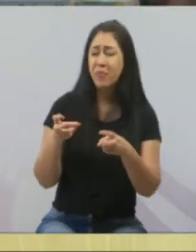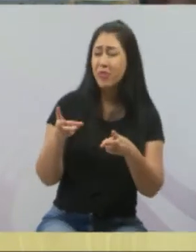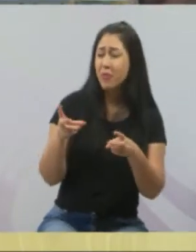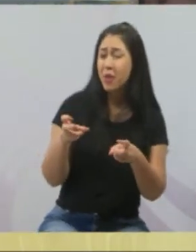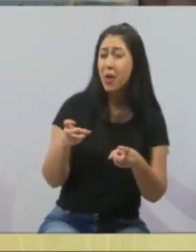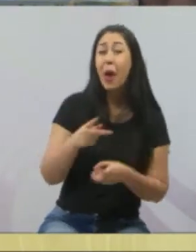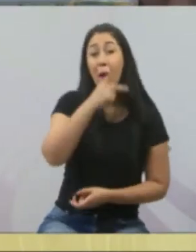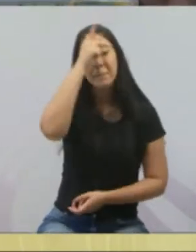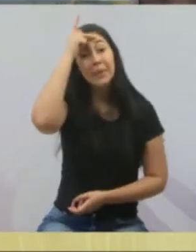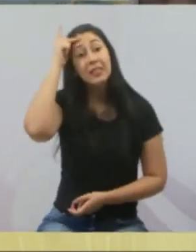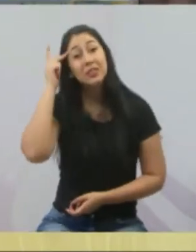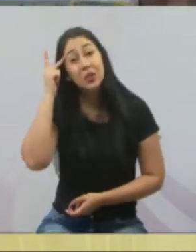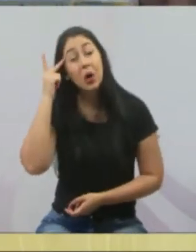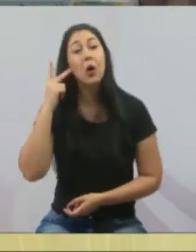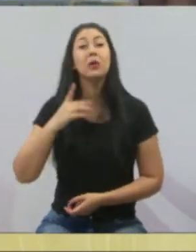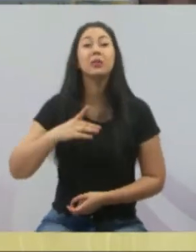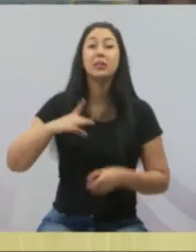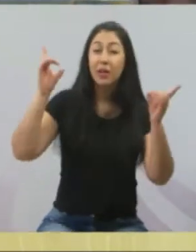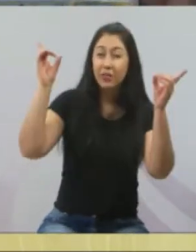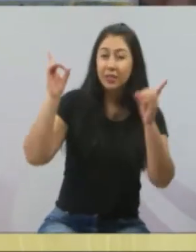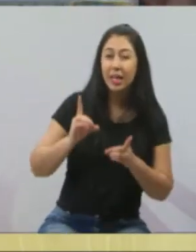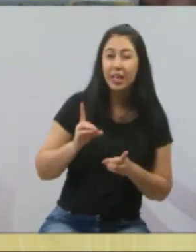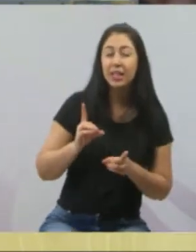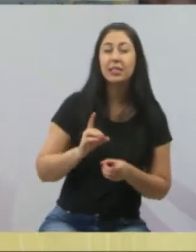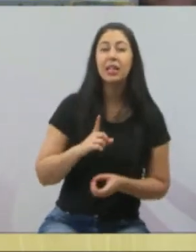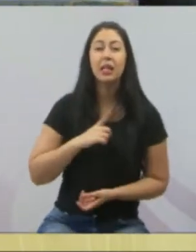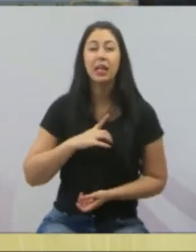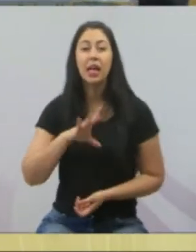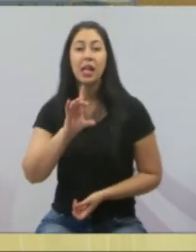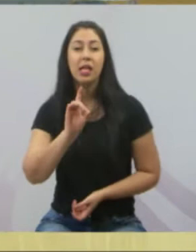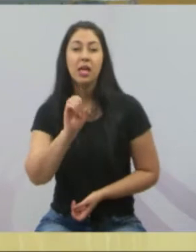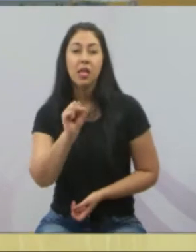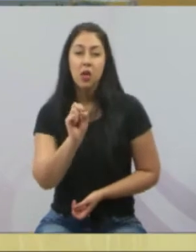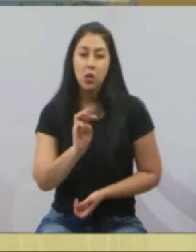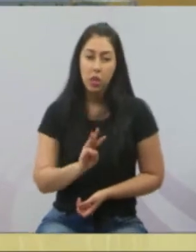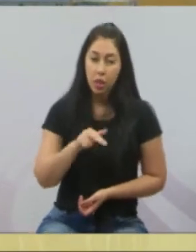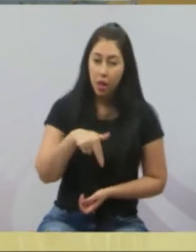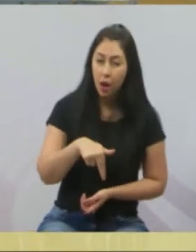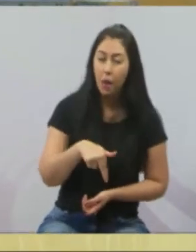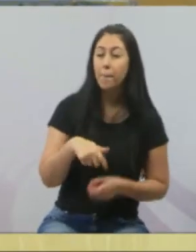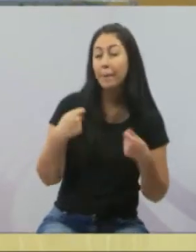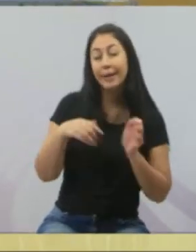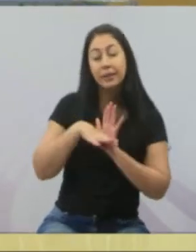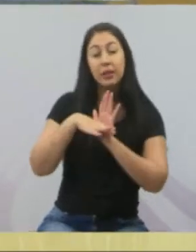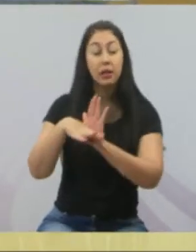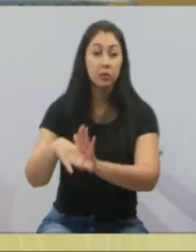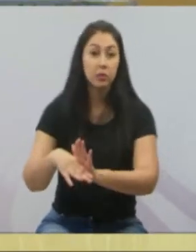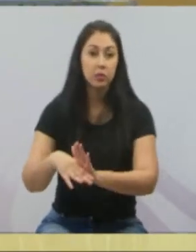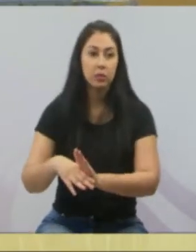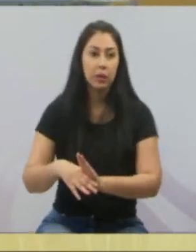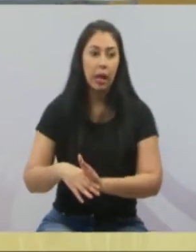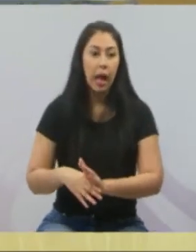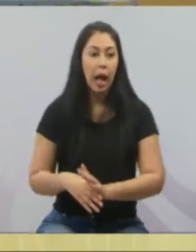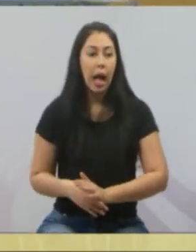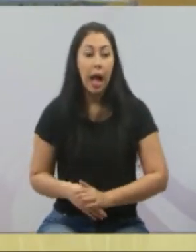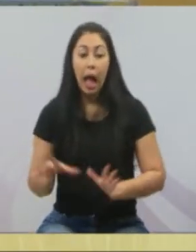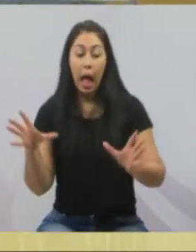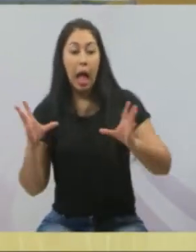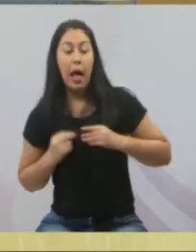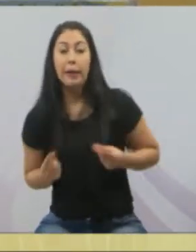Jacareí. Moradores reclamam que os galhos da referida árvore se encontram entrelaçados nos fios de energia e, em dias de chuva e vento,